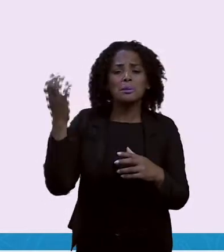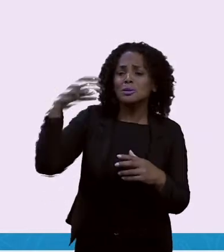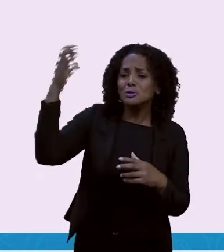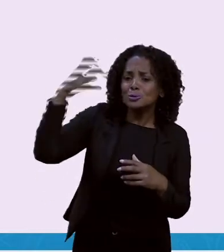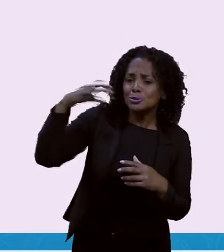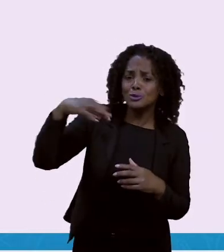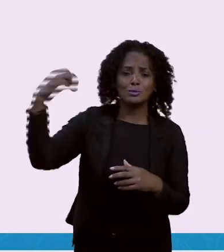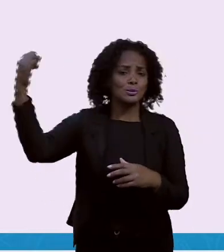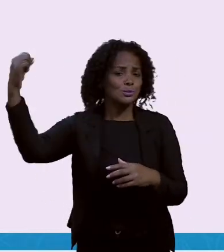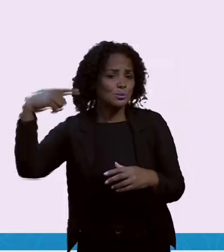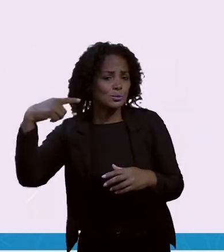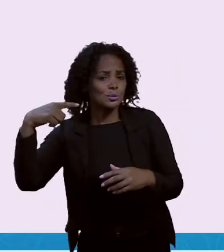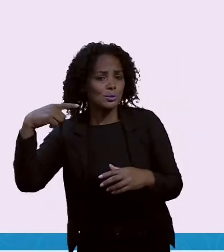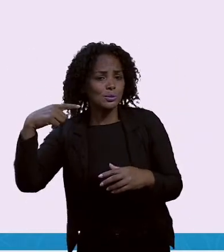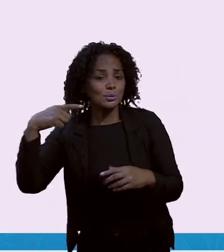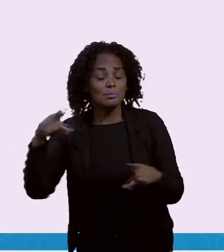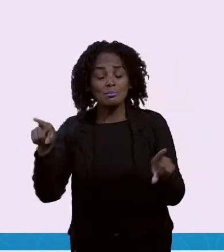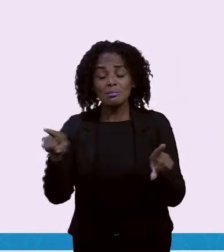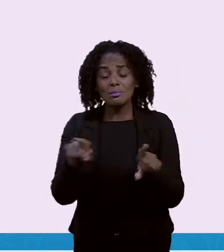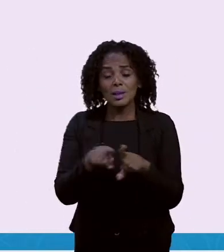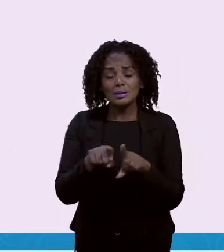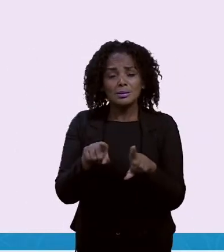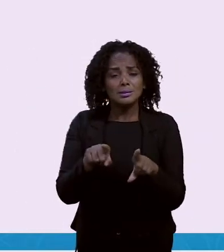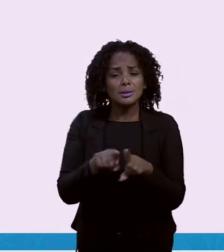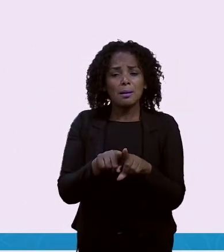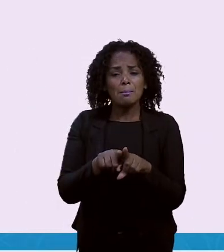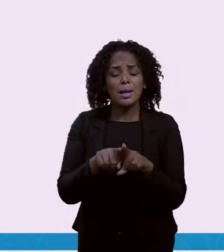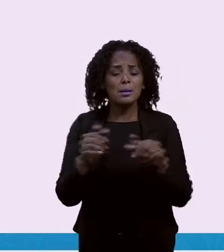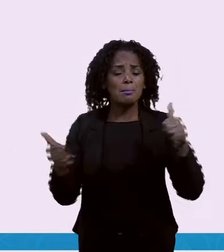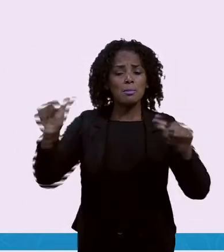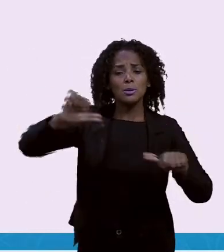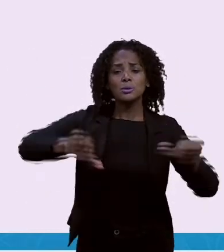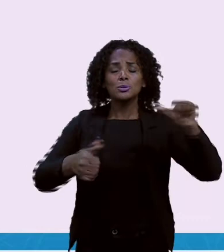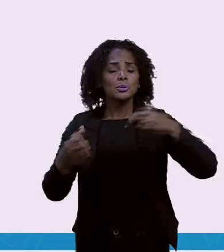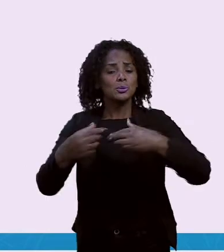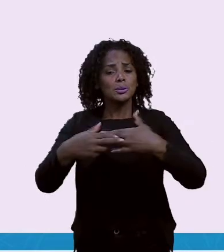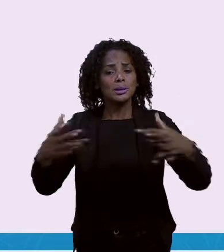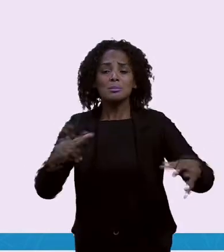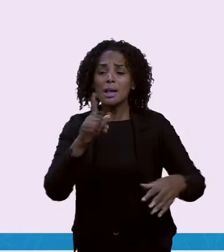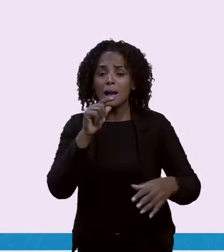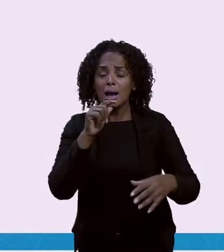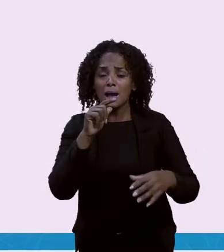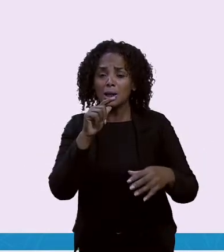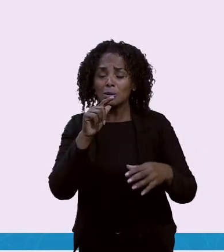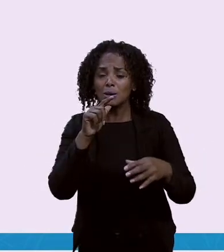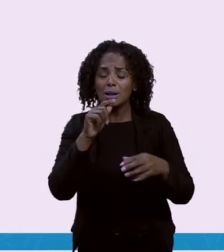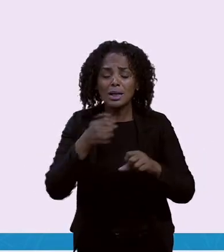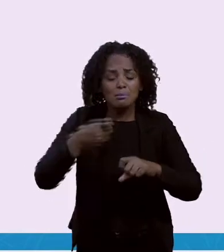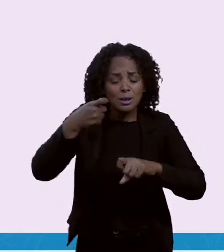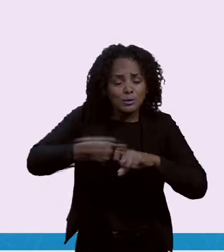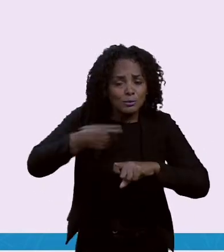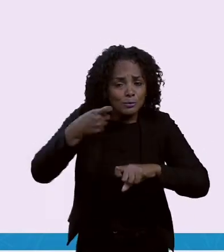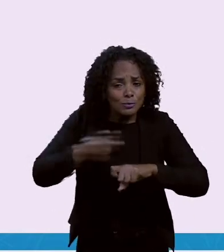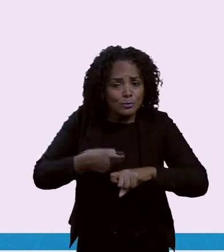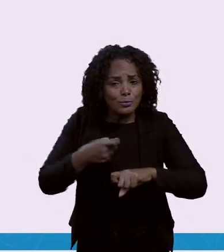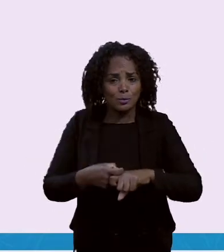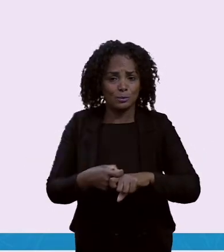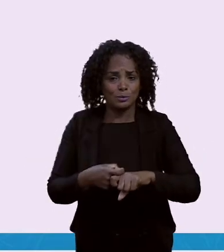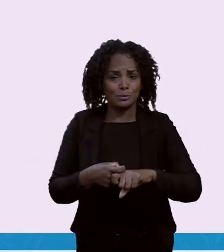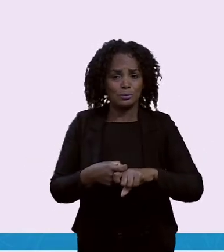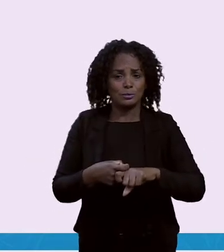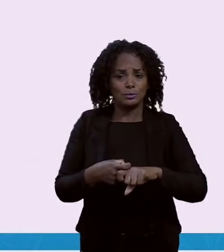Ele também é resistente a produtos químicos e à água. Lembra do exemplo que eu dei do copo